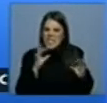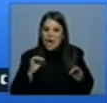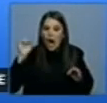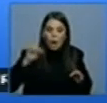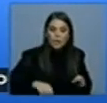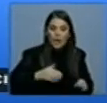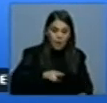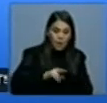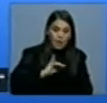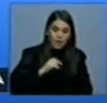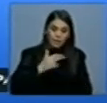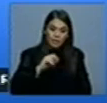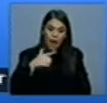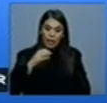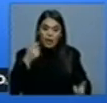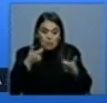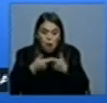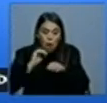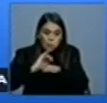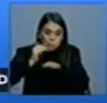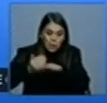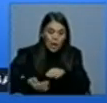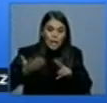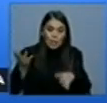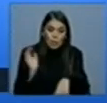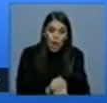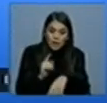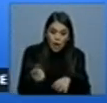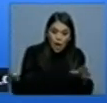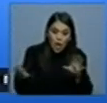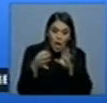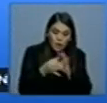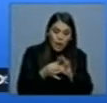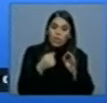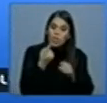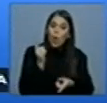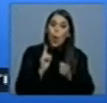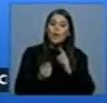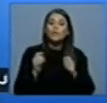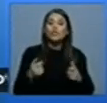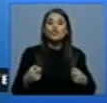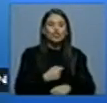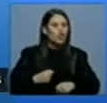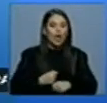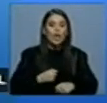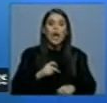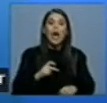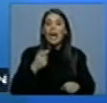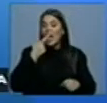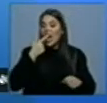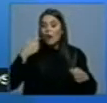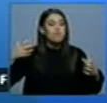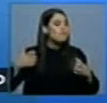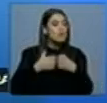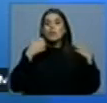mais rapidamente ligado à superfície e, portanto, eis aqui uma relação que permite dizer que o choque de asteroides foi também fundamental